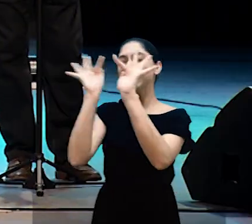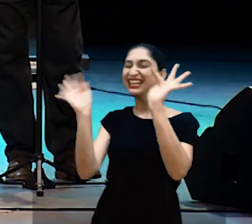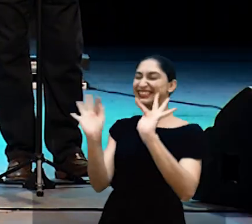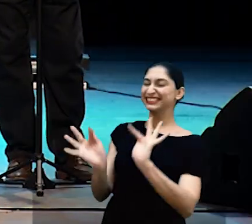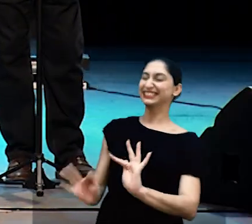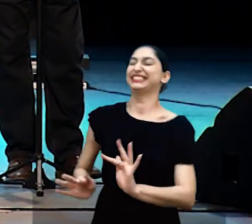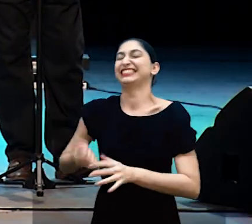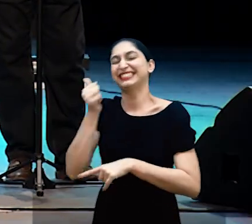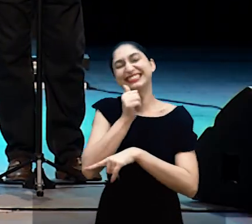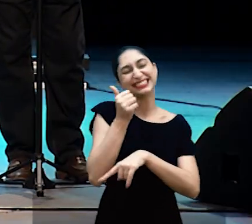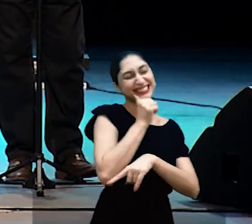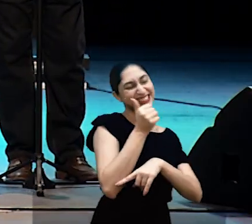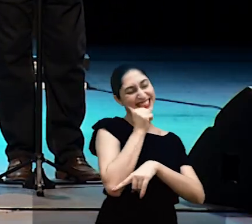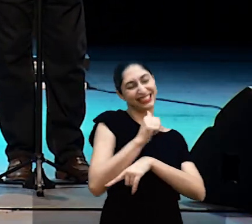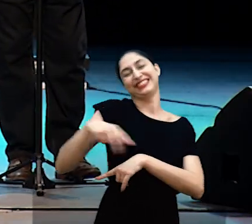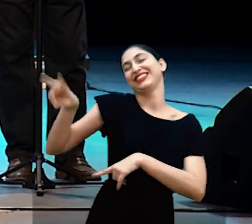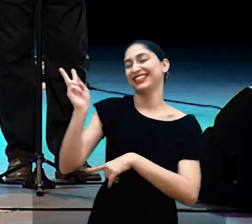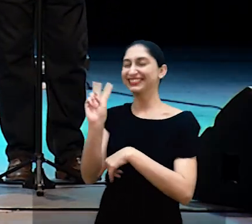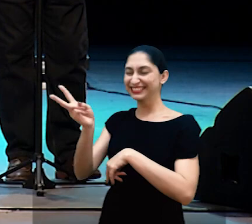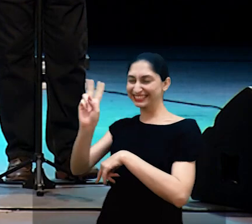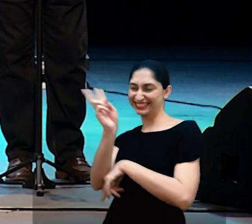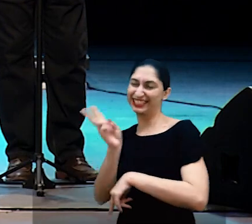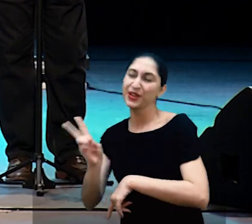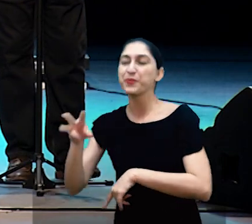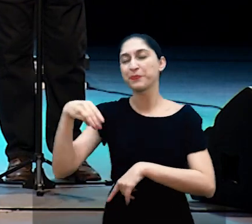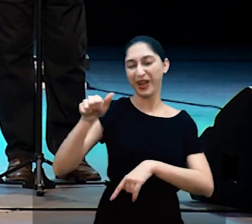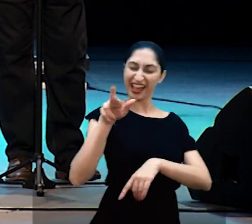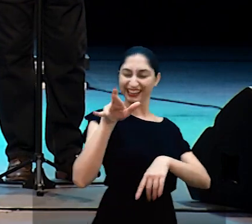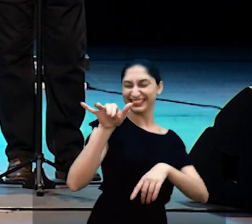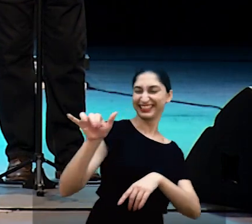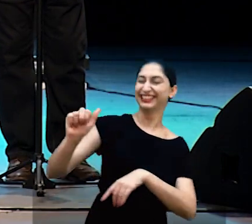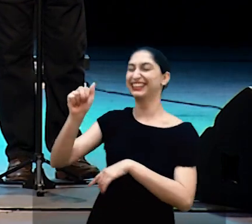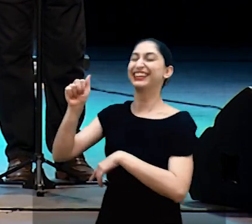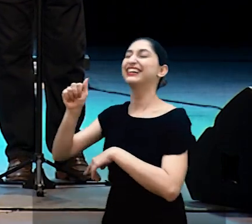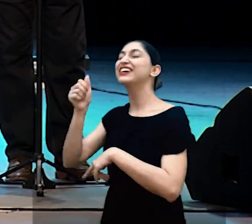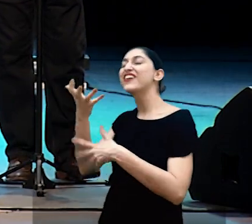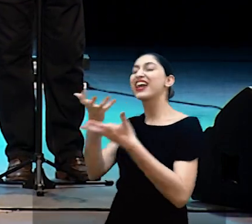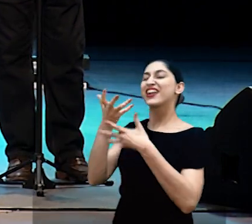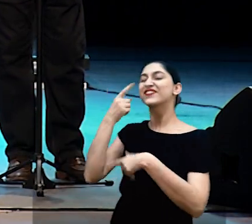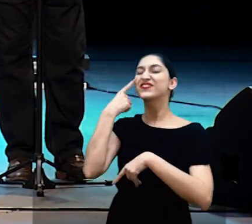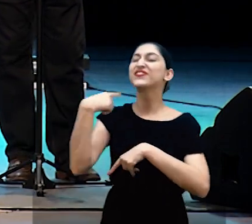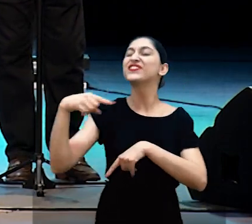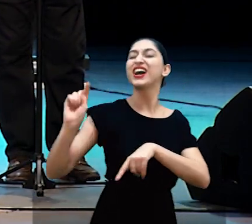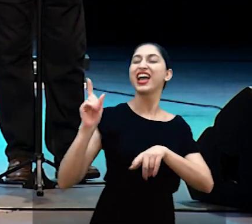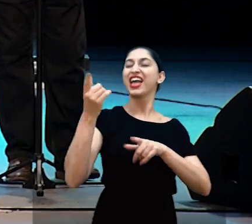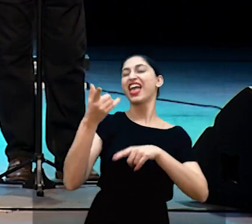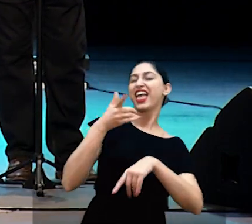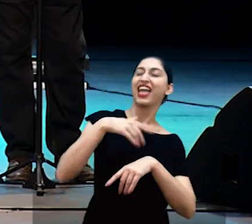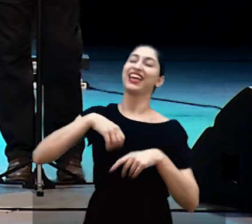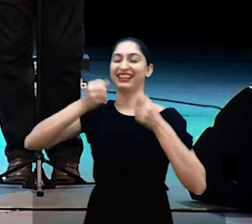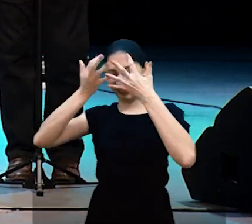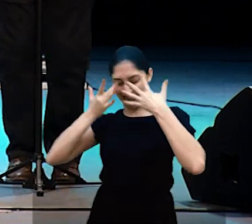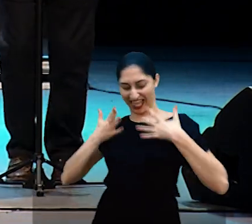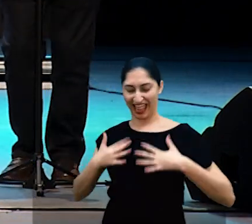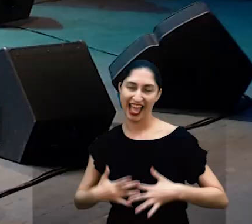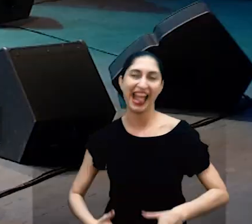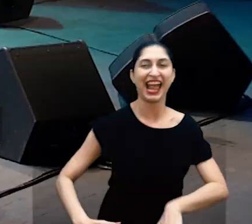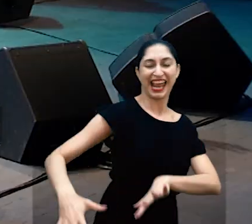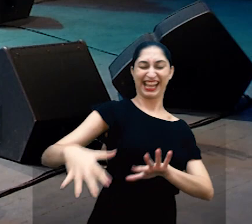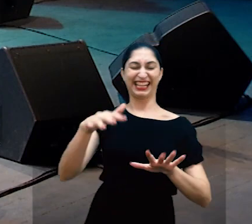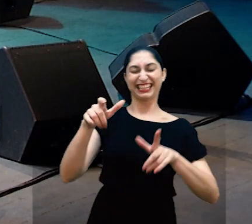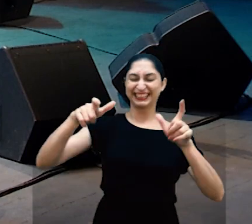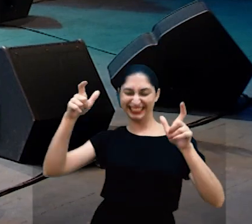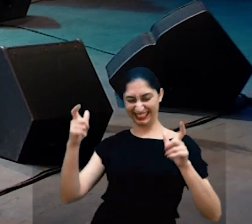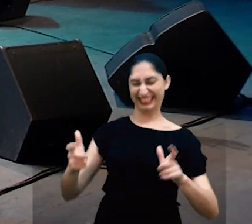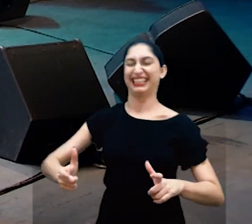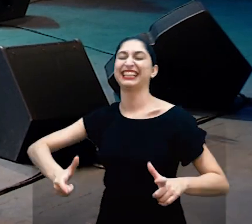Toda felicidade da menina, menina, donzela, Mariquinha, Mariana, quero ver Mariazinha na garapa lá usar. Toda